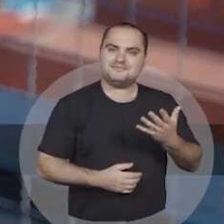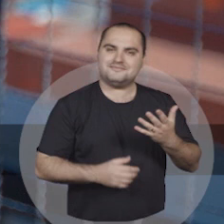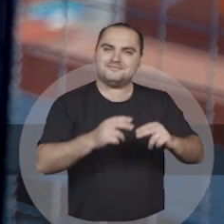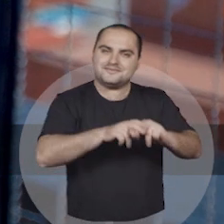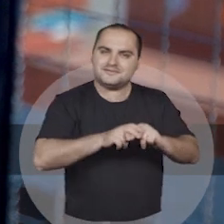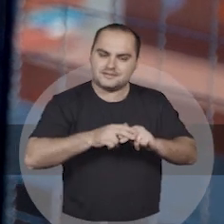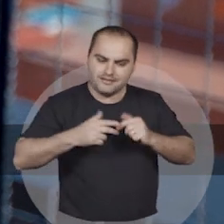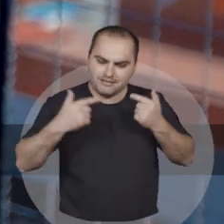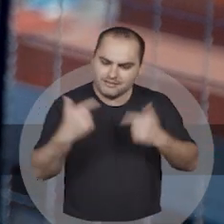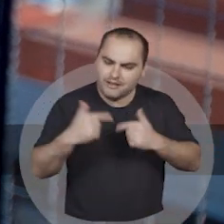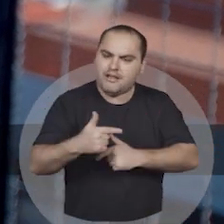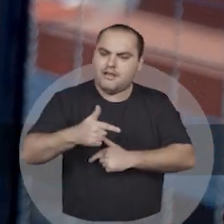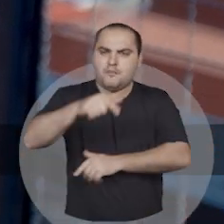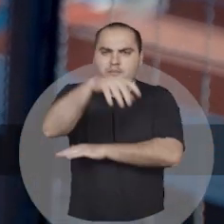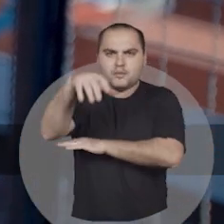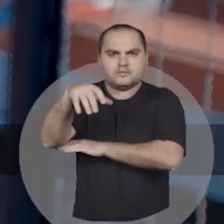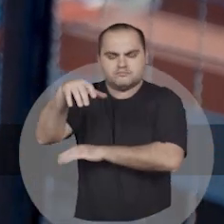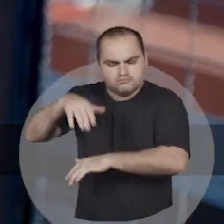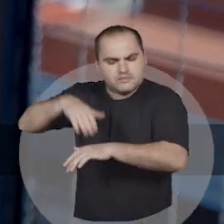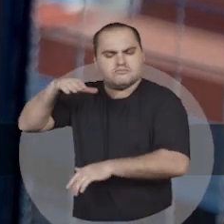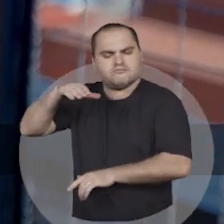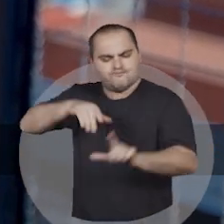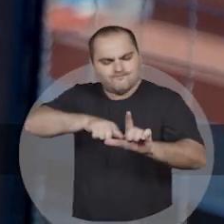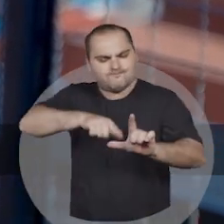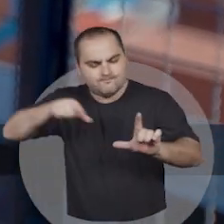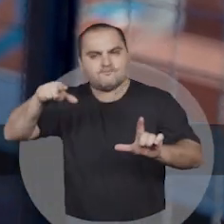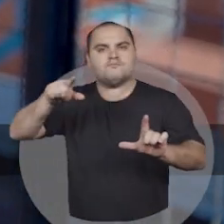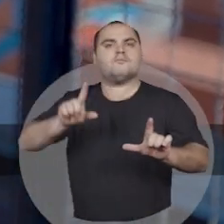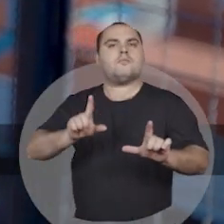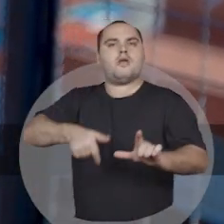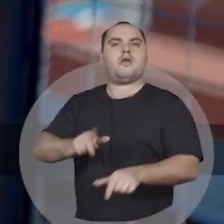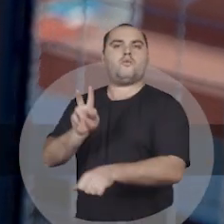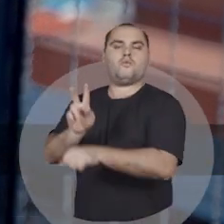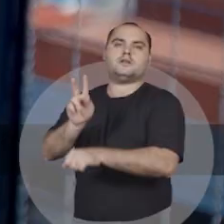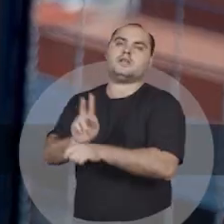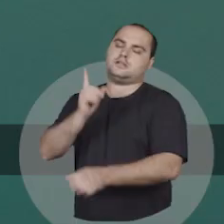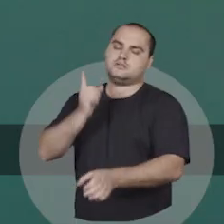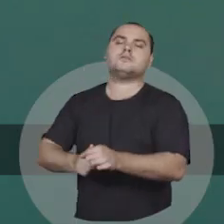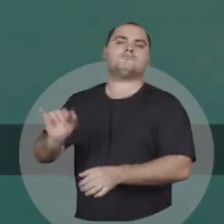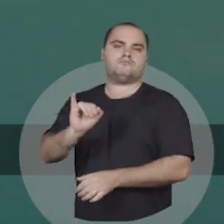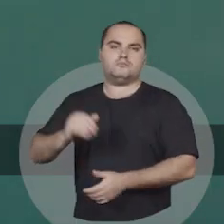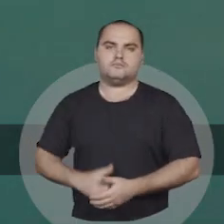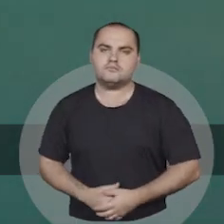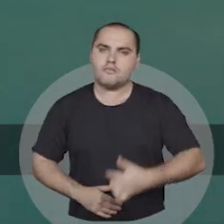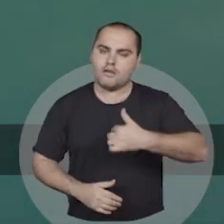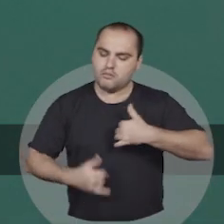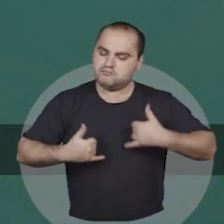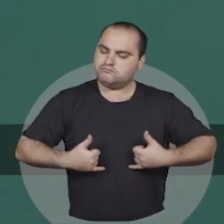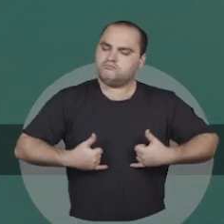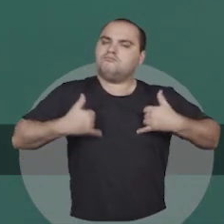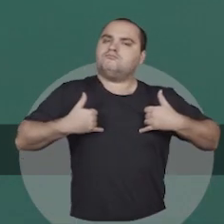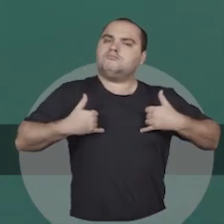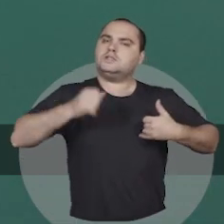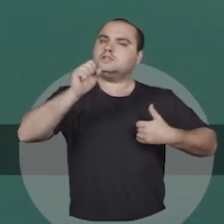trabalhar para que ele tenha mais eficiência e produtividade também é cuidar da nossa cidade. Tenho orgulho